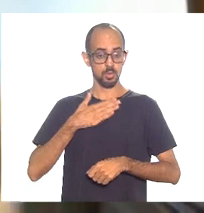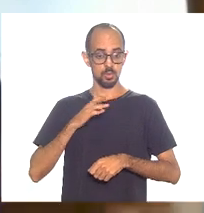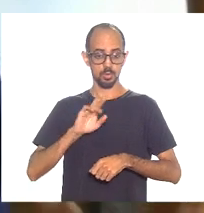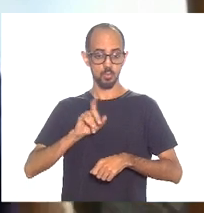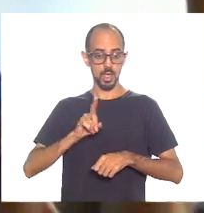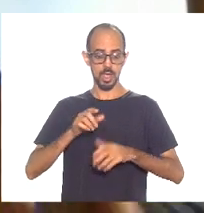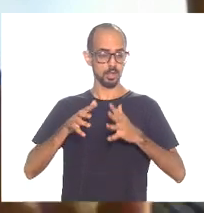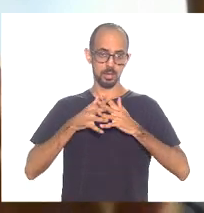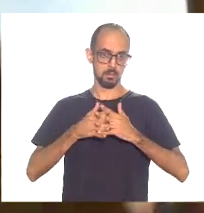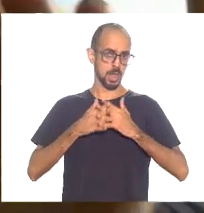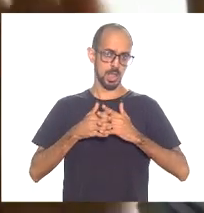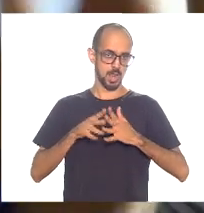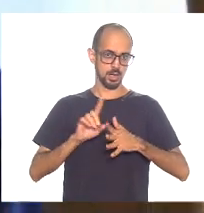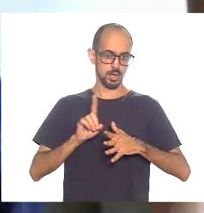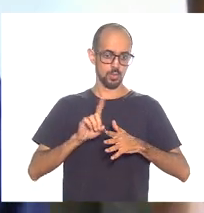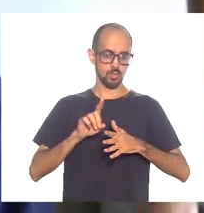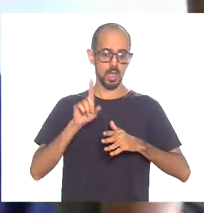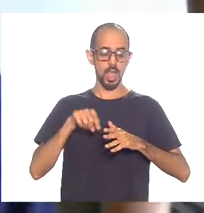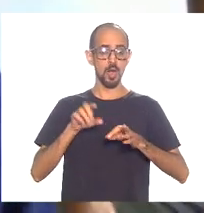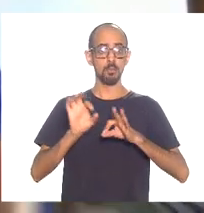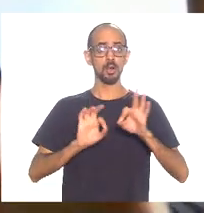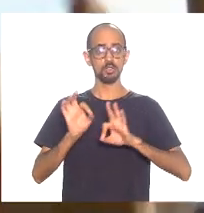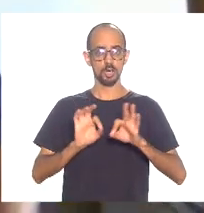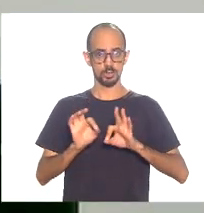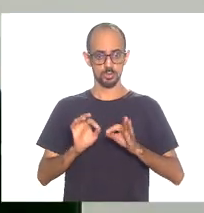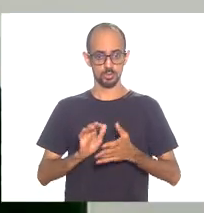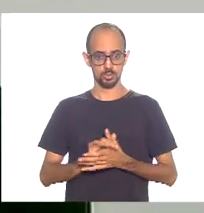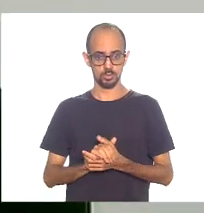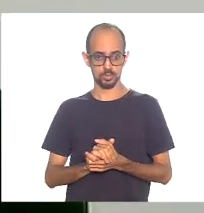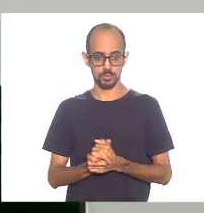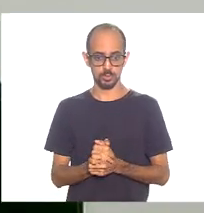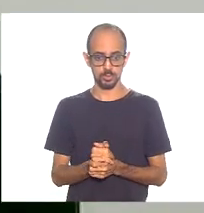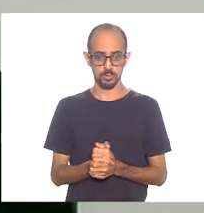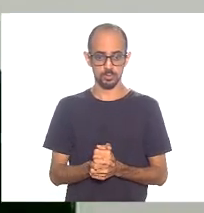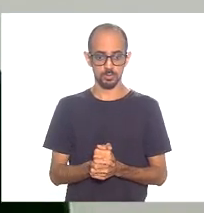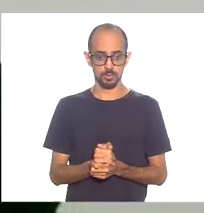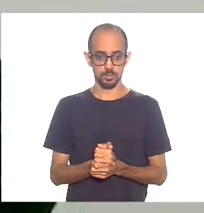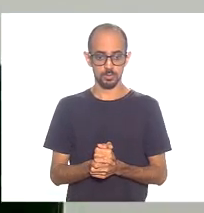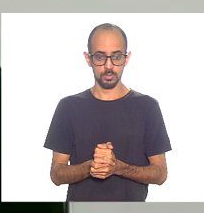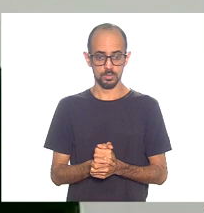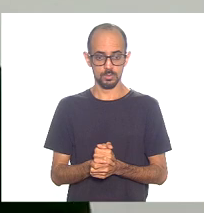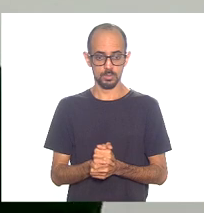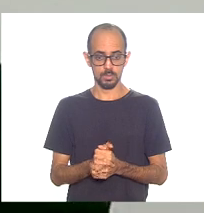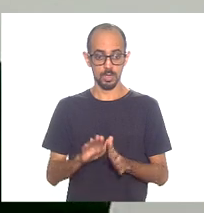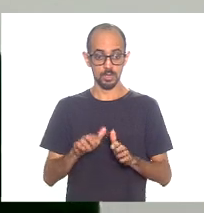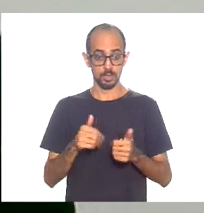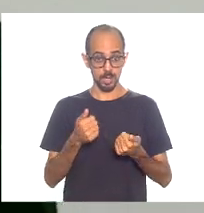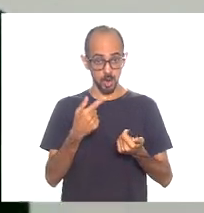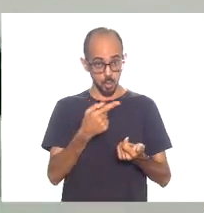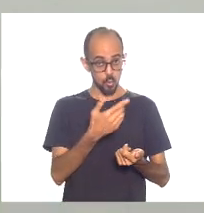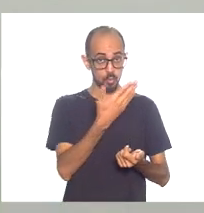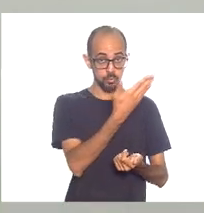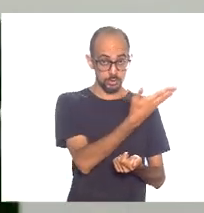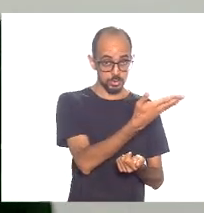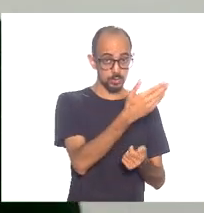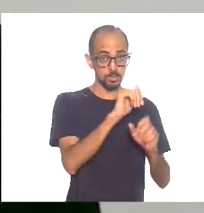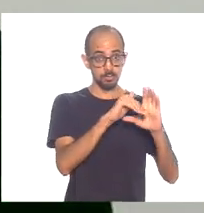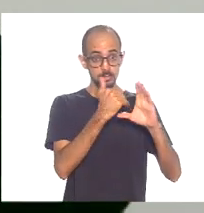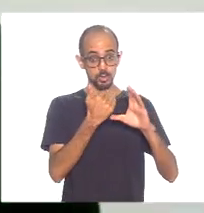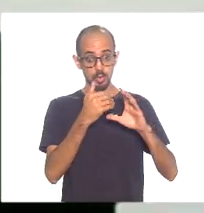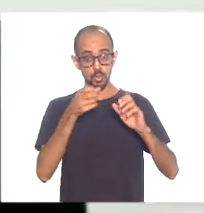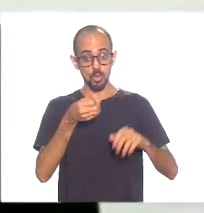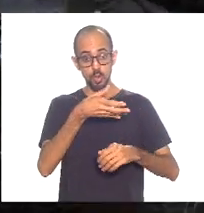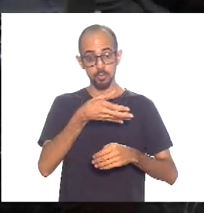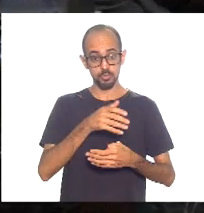estou atrapalhando. O projeto é esse. É então você, o ano de 2021. Paulo, então, Vossa Excelência encaminhou um novo com isso. Mas não tem